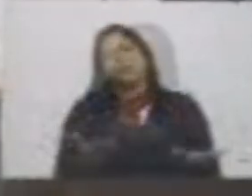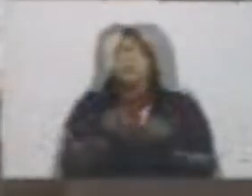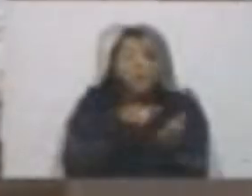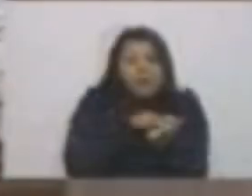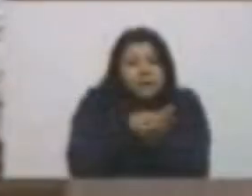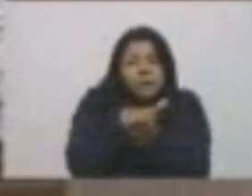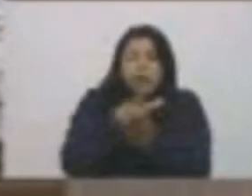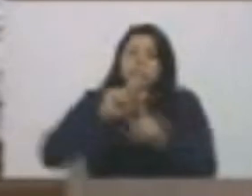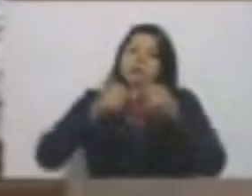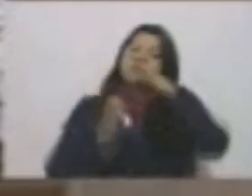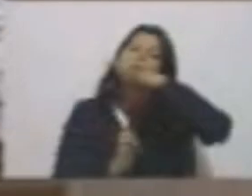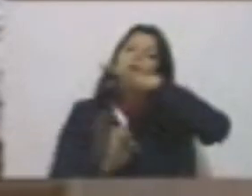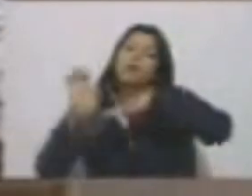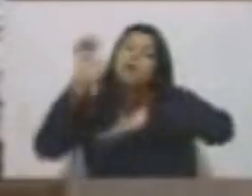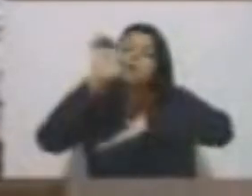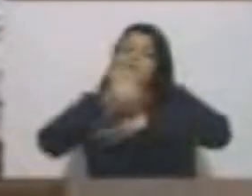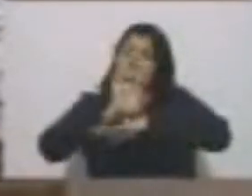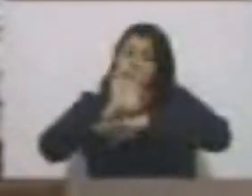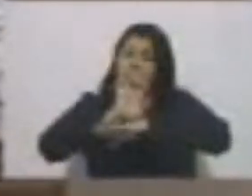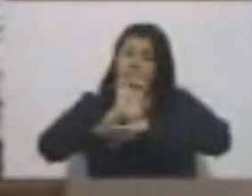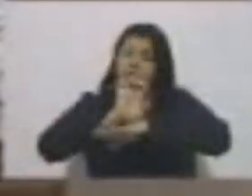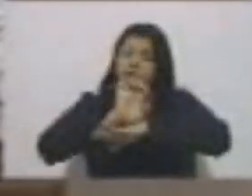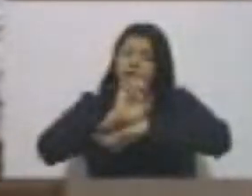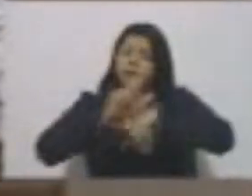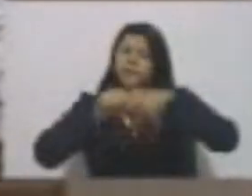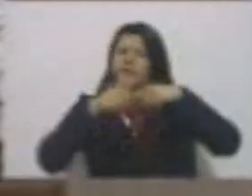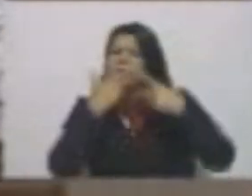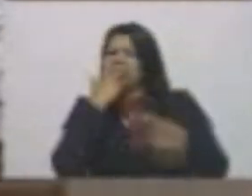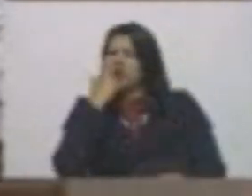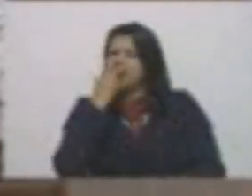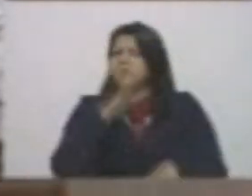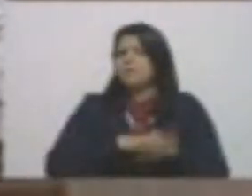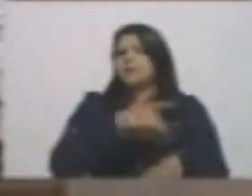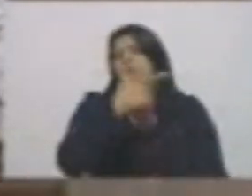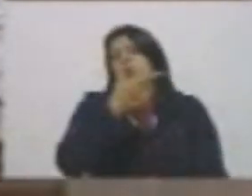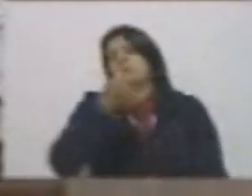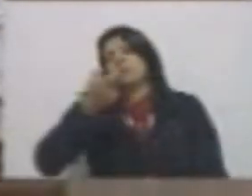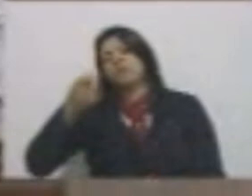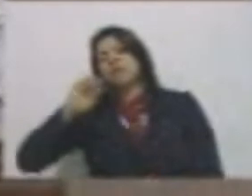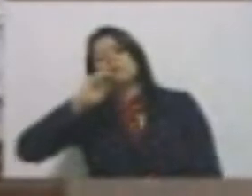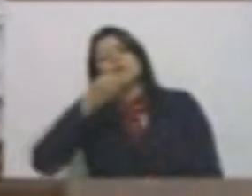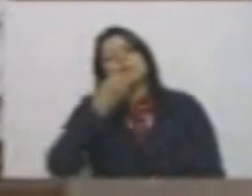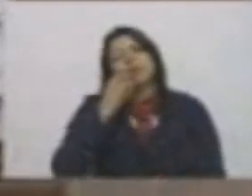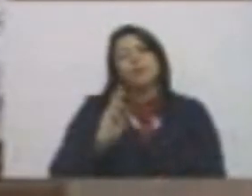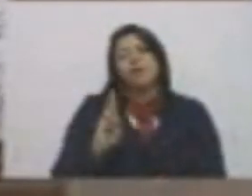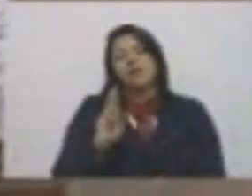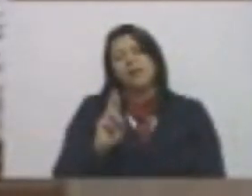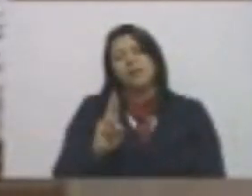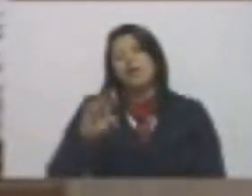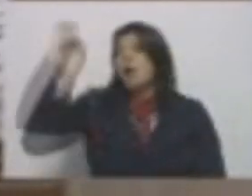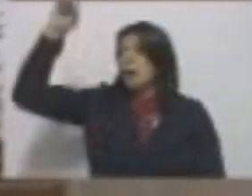final de uma gestão. E agora, mais 200 mil reais, um financiamento de iluminação